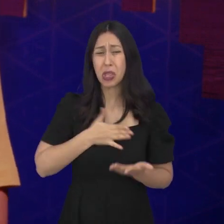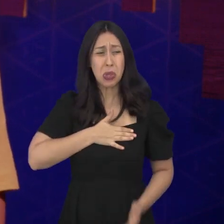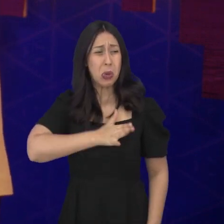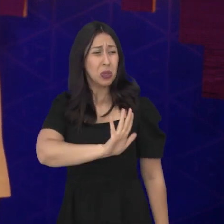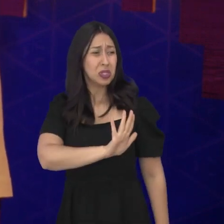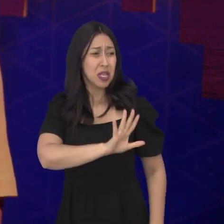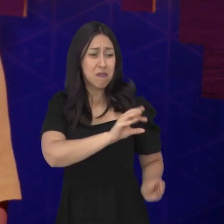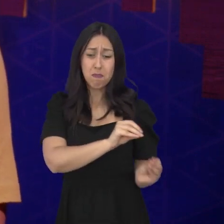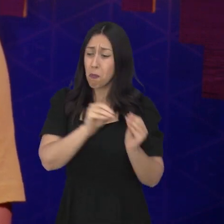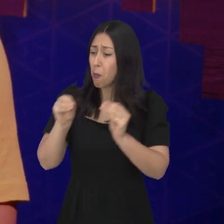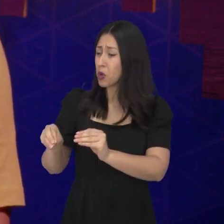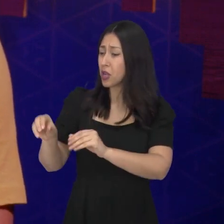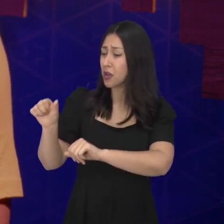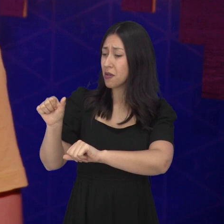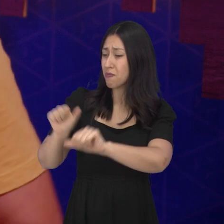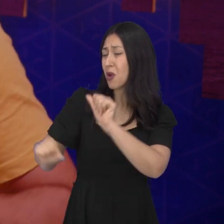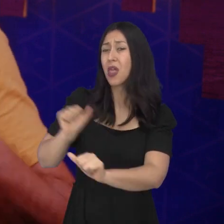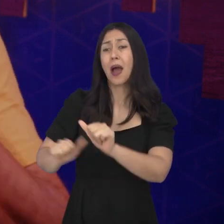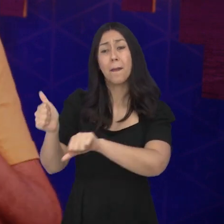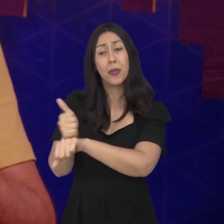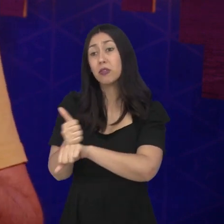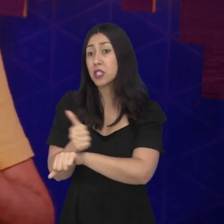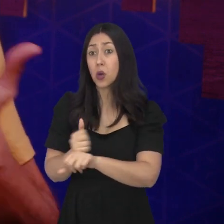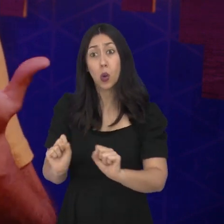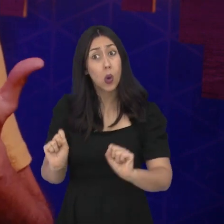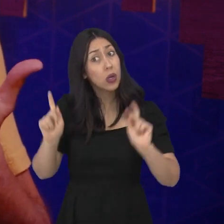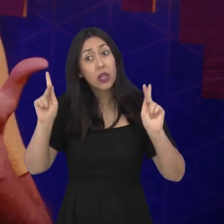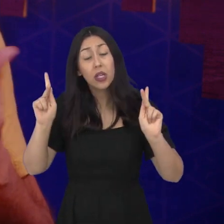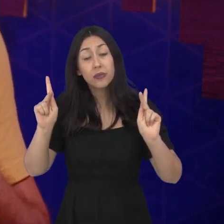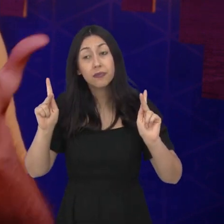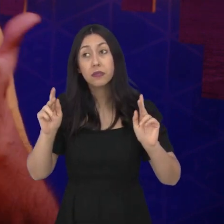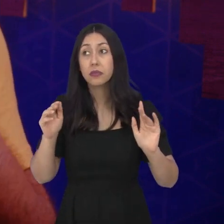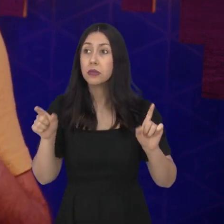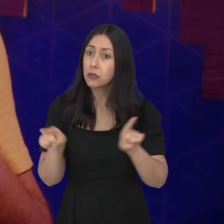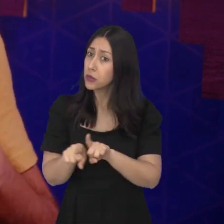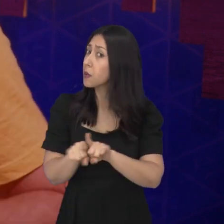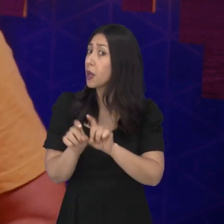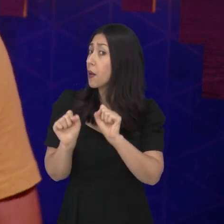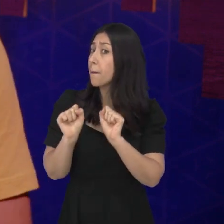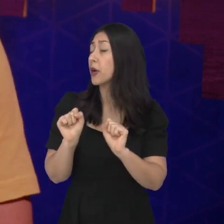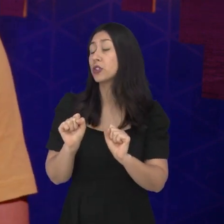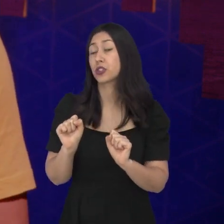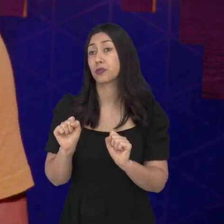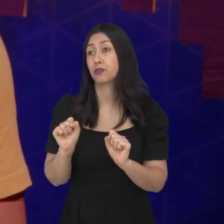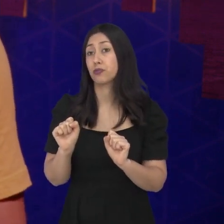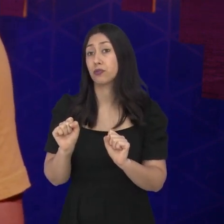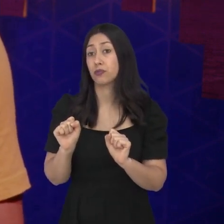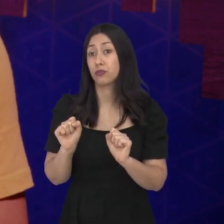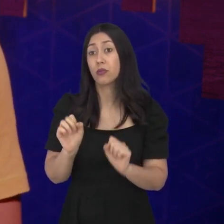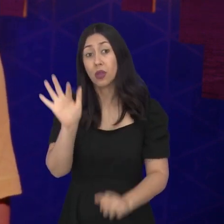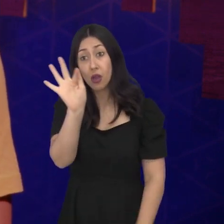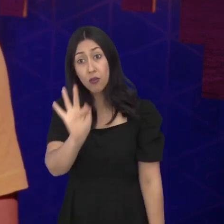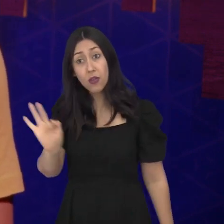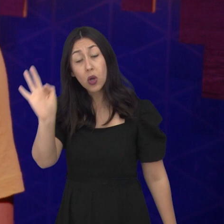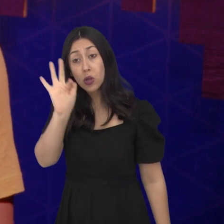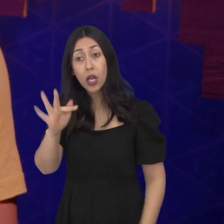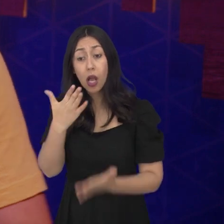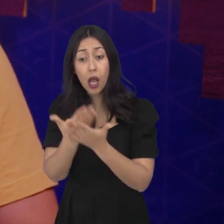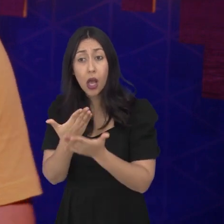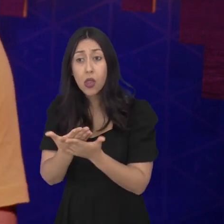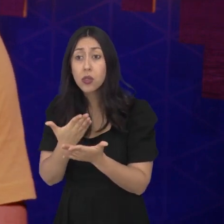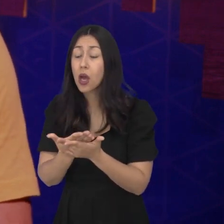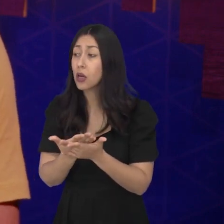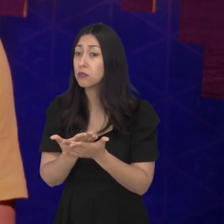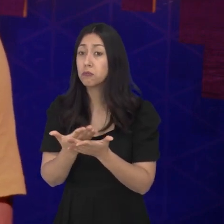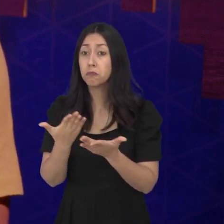é aquilo e trocar de profissão e tudo bem, entendeu? Você pode fazer essa